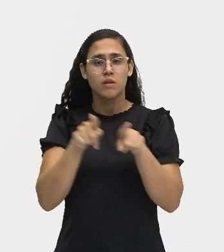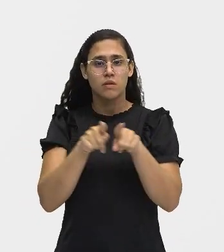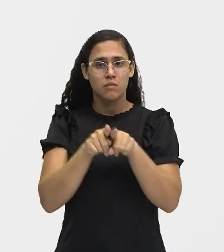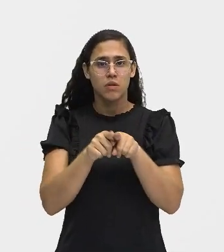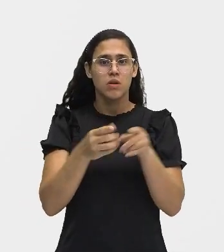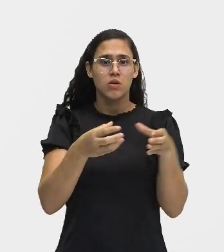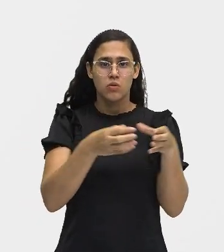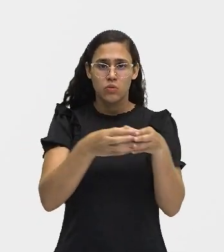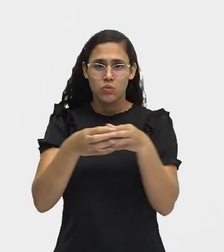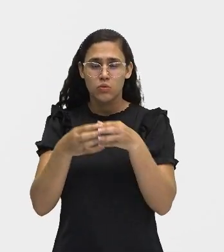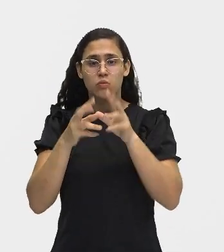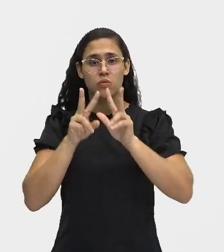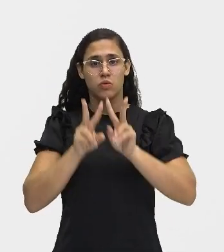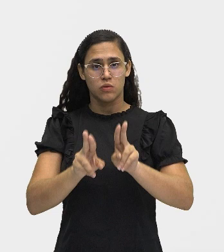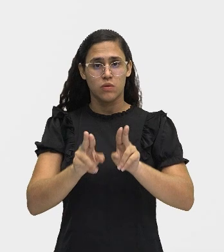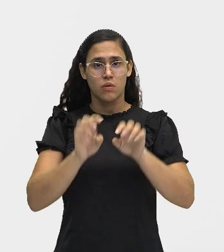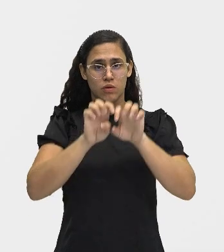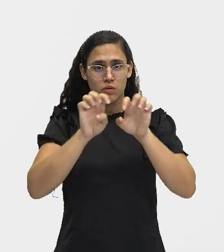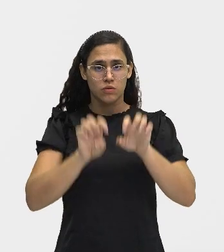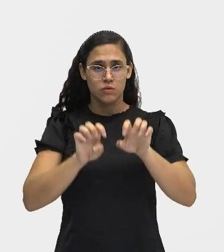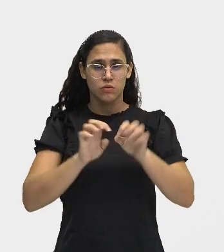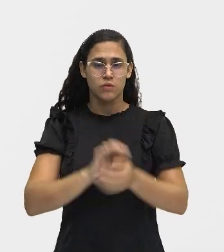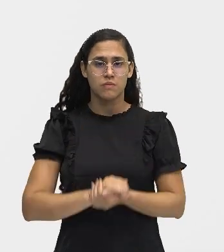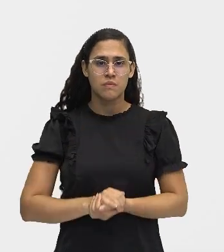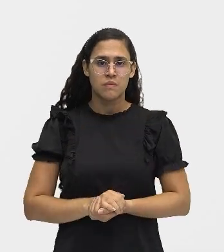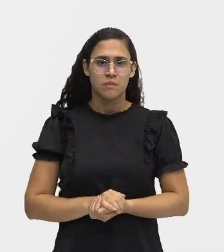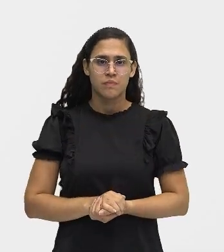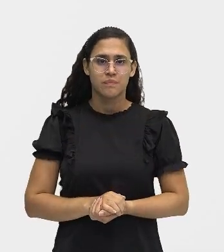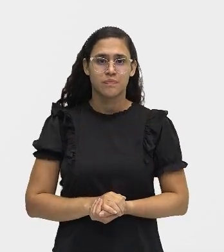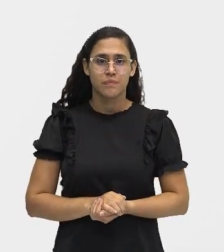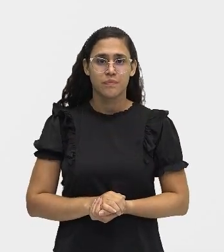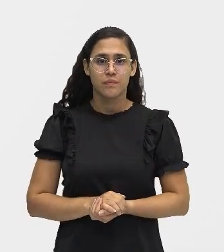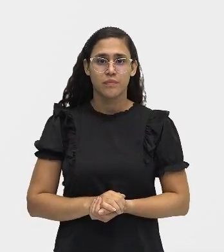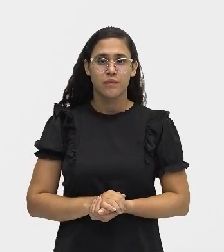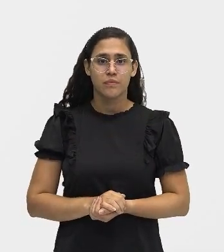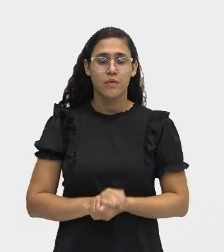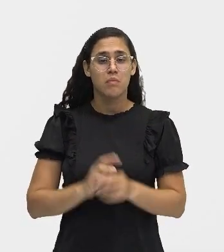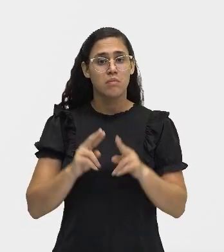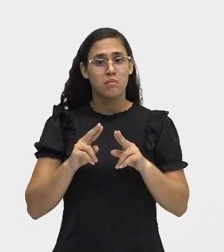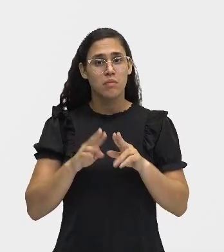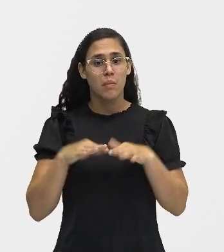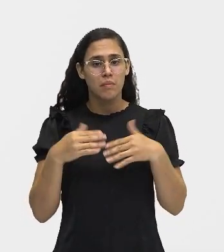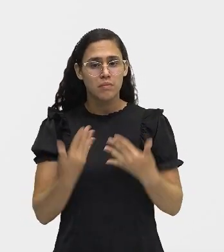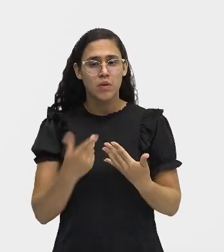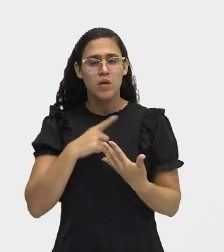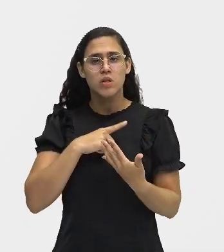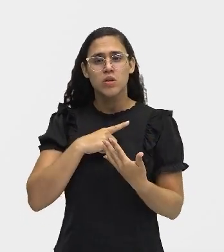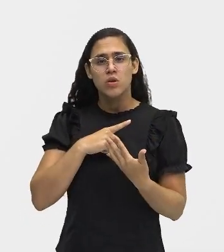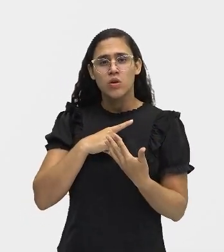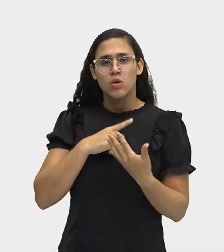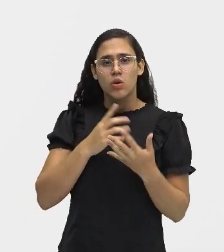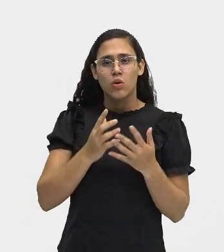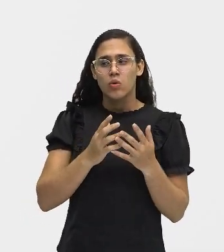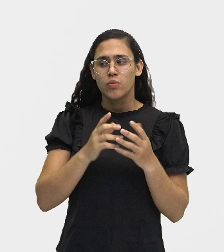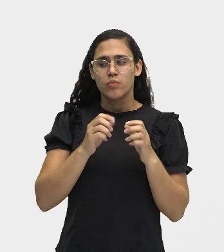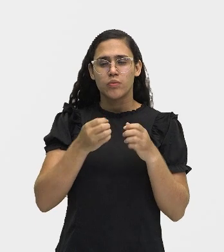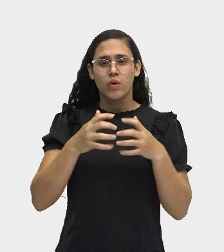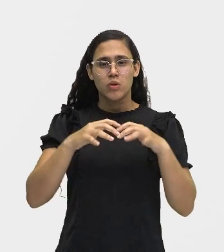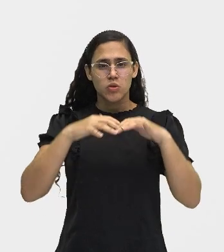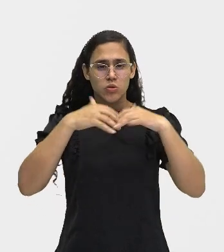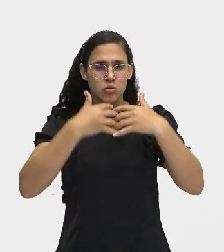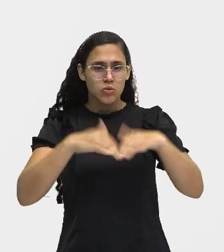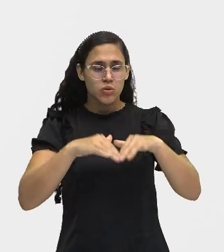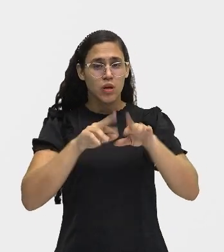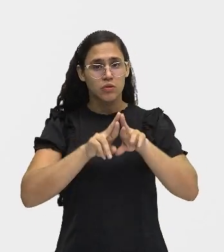vieram ali de uma mesma estrutura embriológica, tá? Apesar de possuírem o quê? Funções diferentes, né? Então,